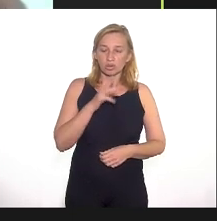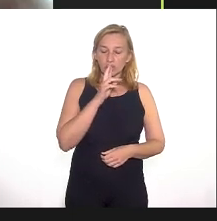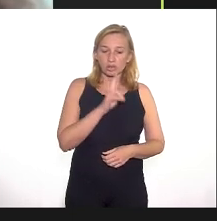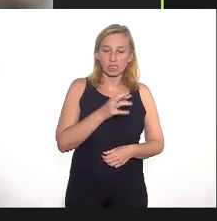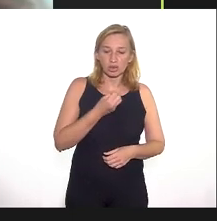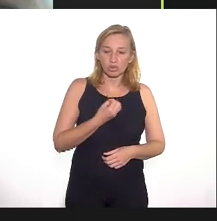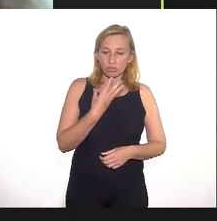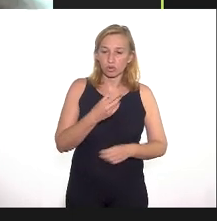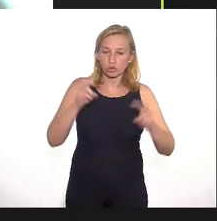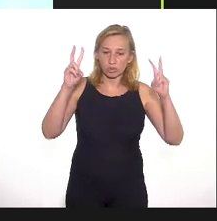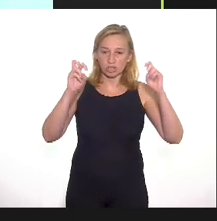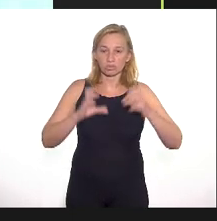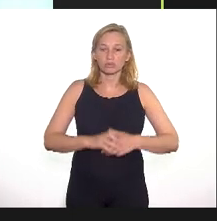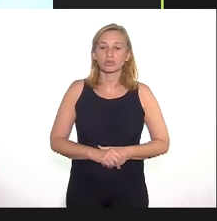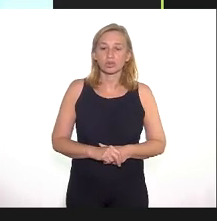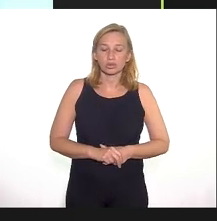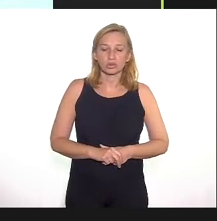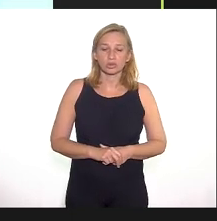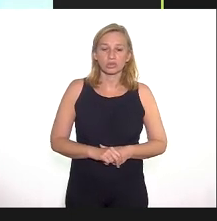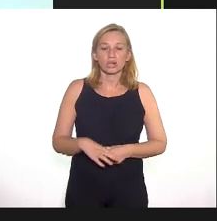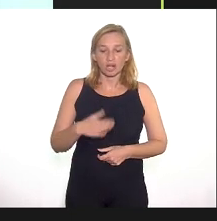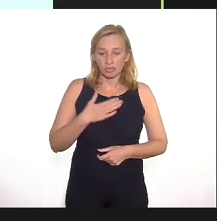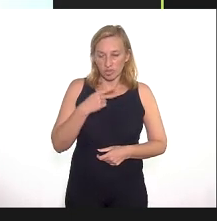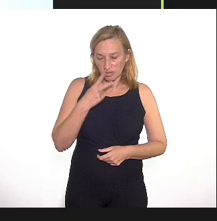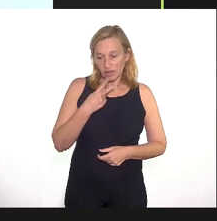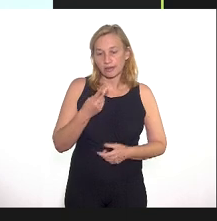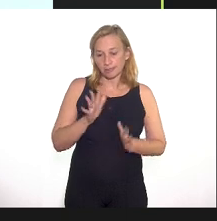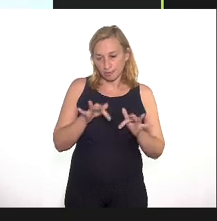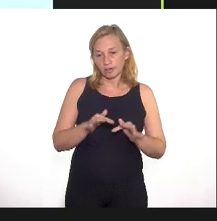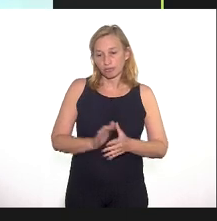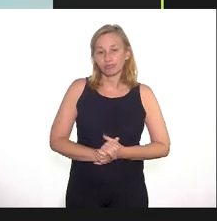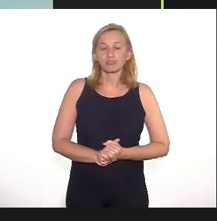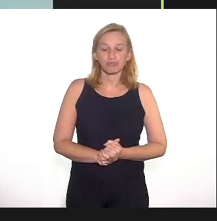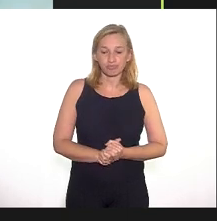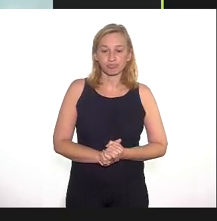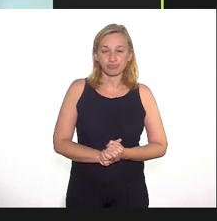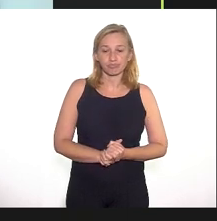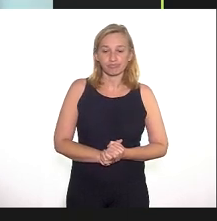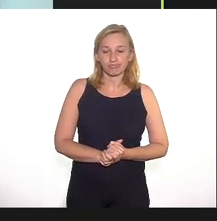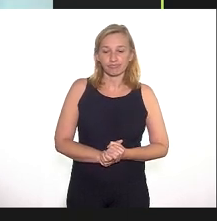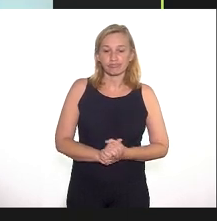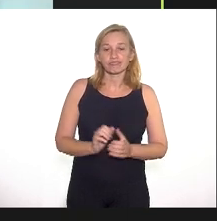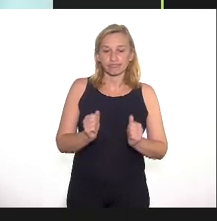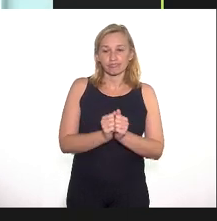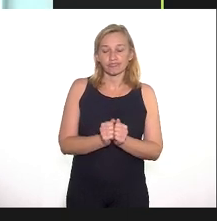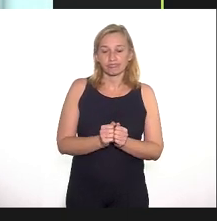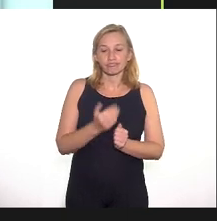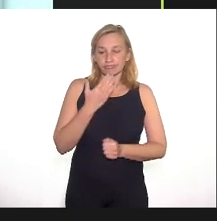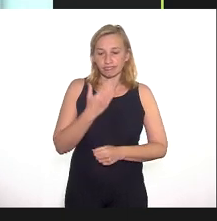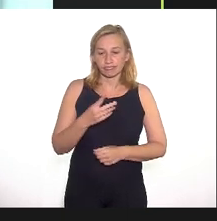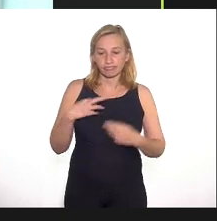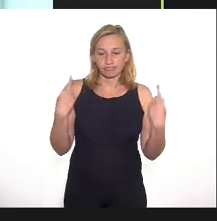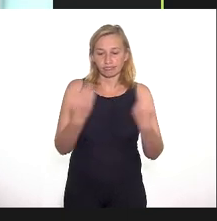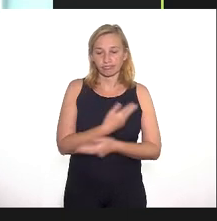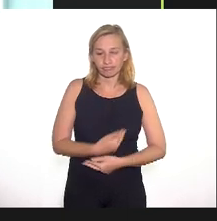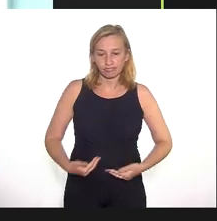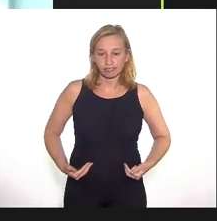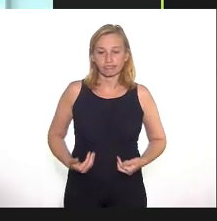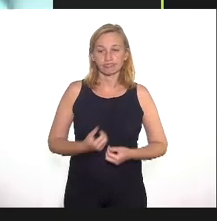positivo sobre isso daí. Eram essas colocações que eu gostaria de fazer junto com a solicitação